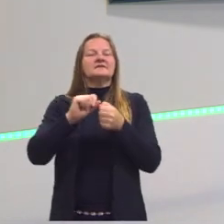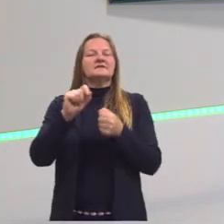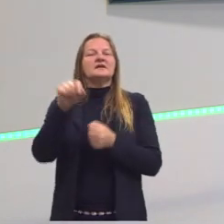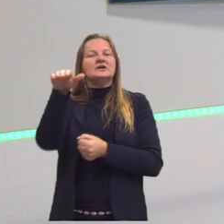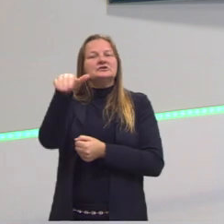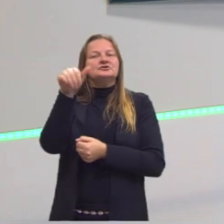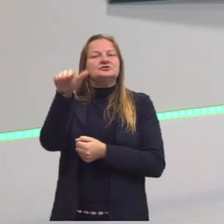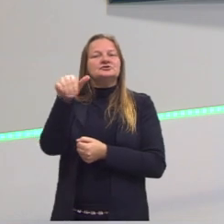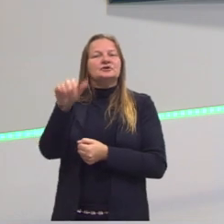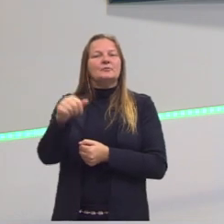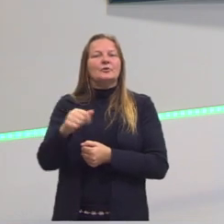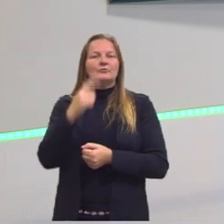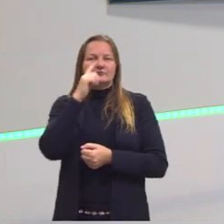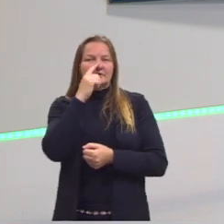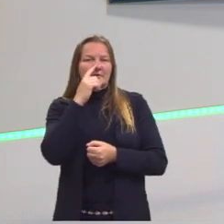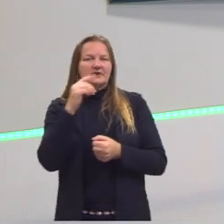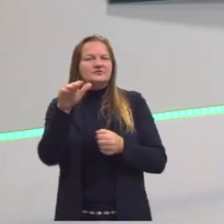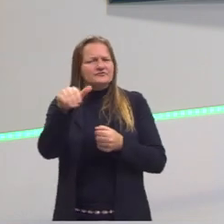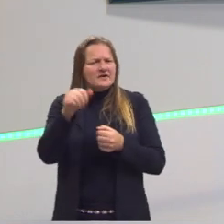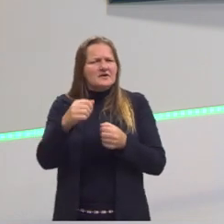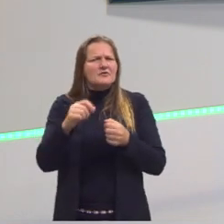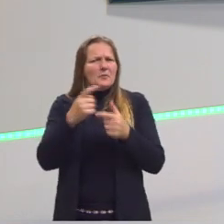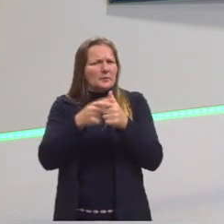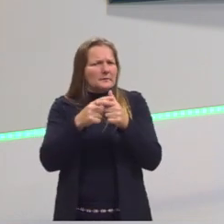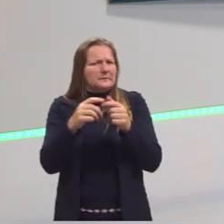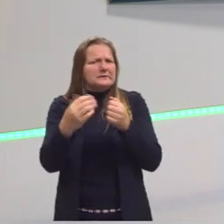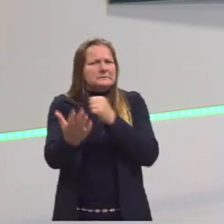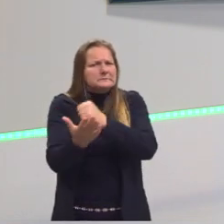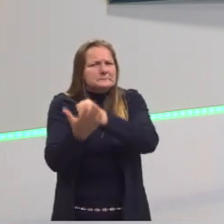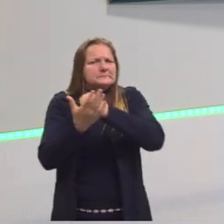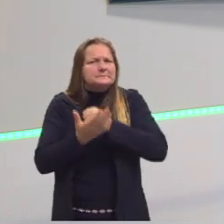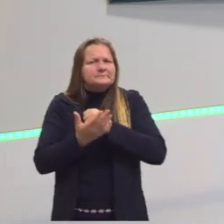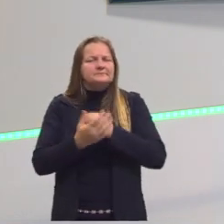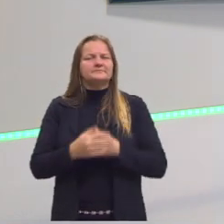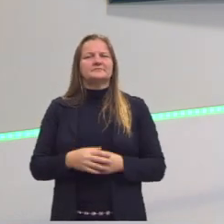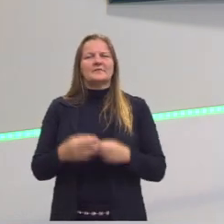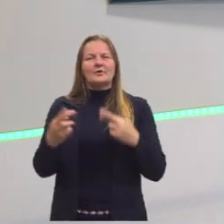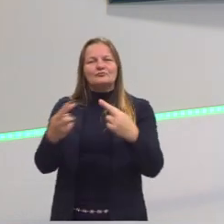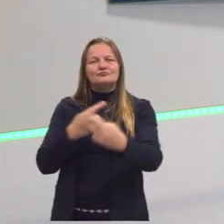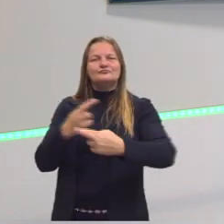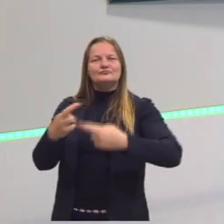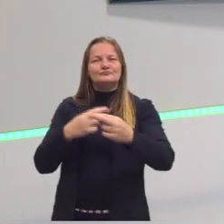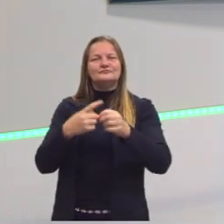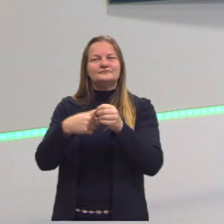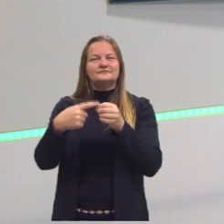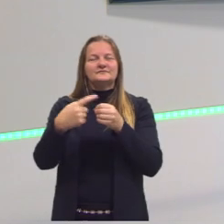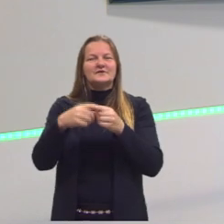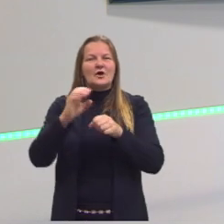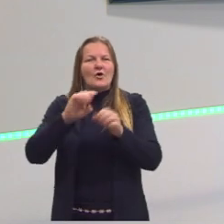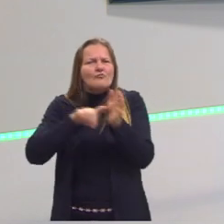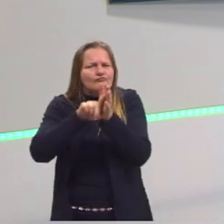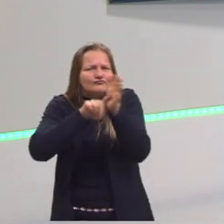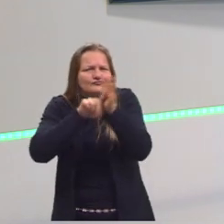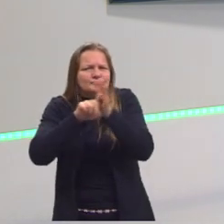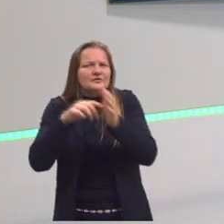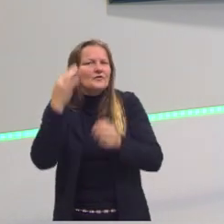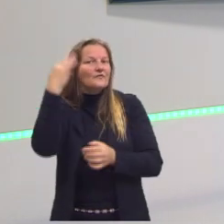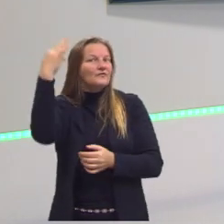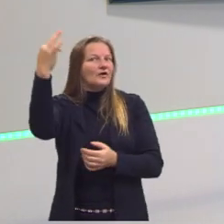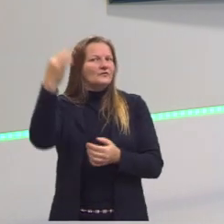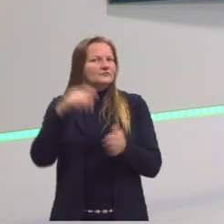fez ele chamou o Arquimedes para resolver esse problema para ele porque ele já era bem conhecido né na cidade um cientista filósofo